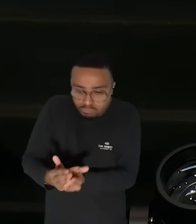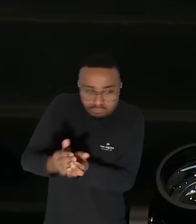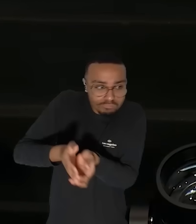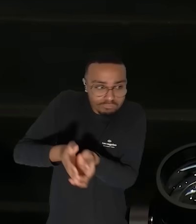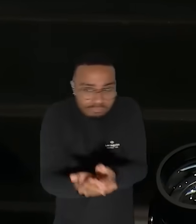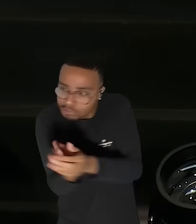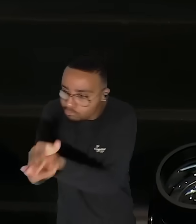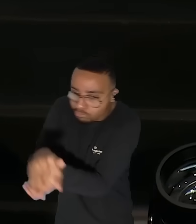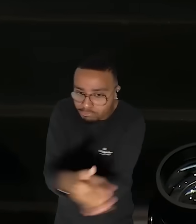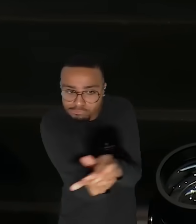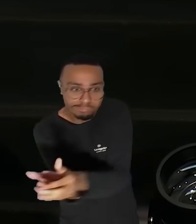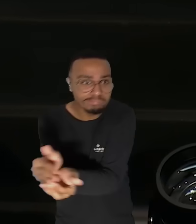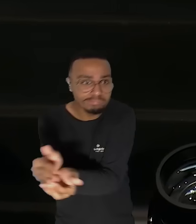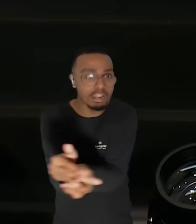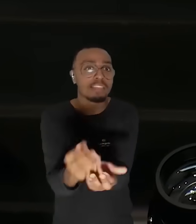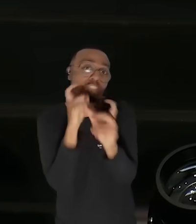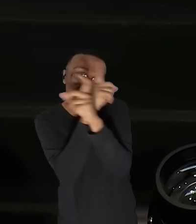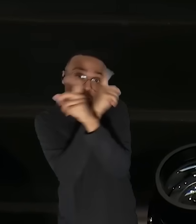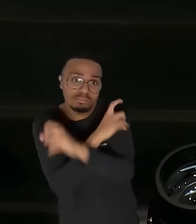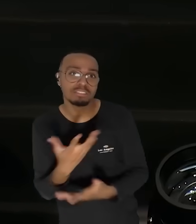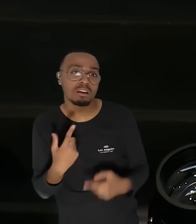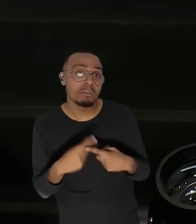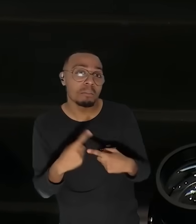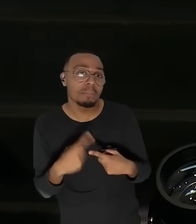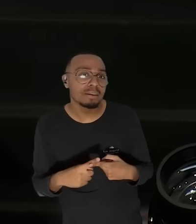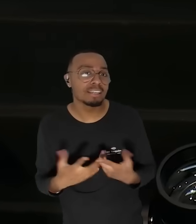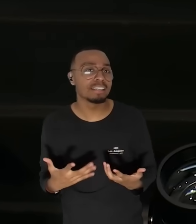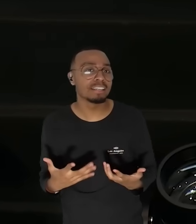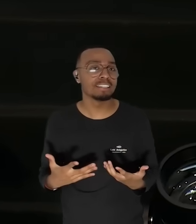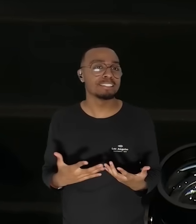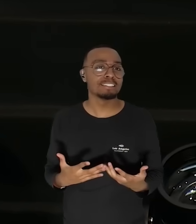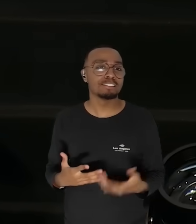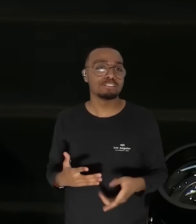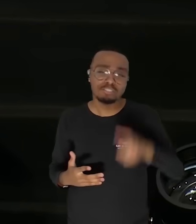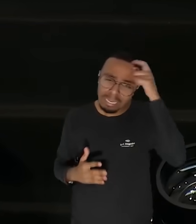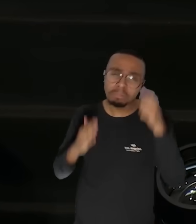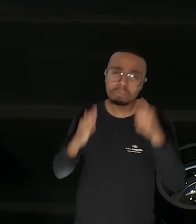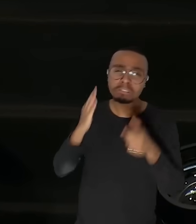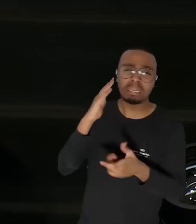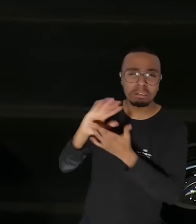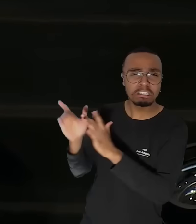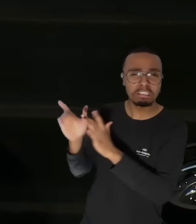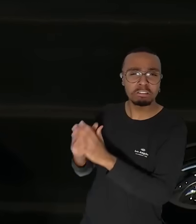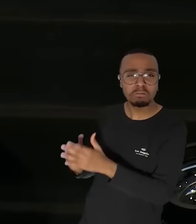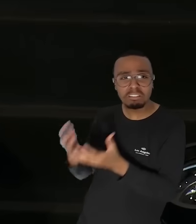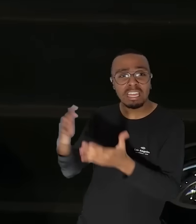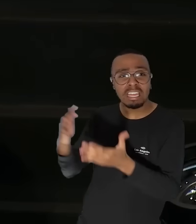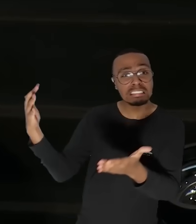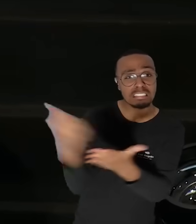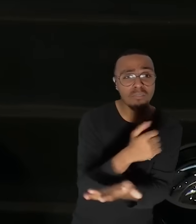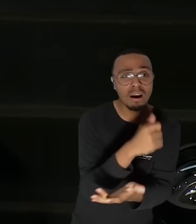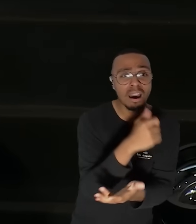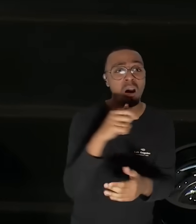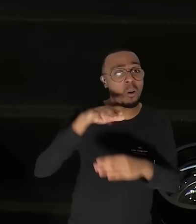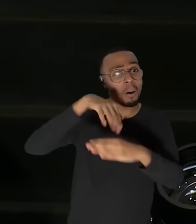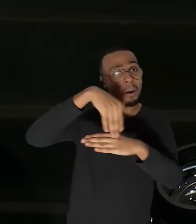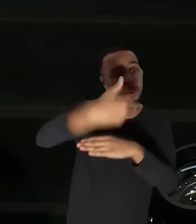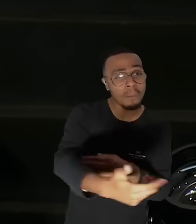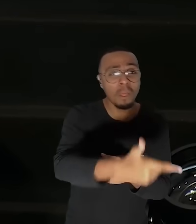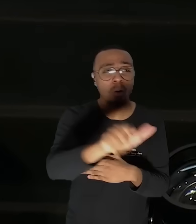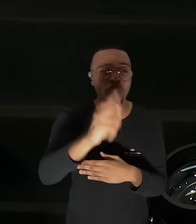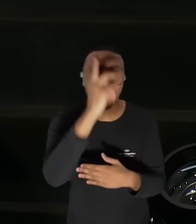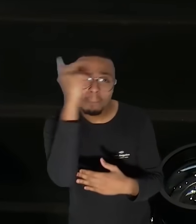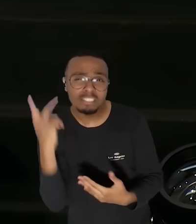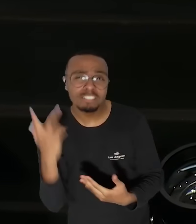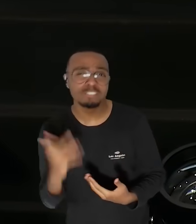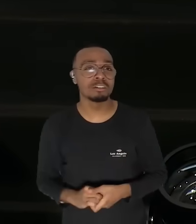por Deus? Os ventos vão soprar e os ventos serão perigosos. Agora, pescadores experientes, pescadores extremamente